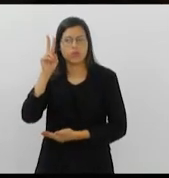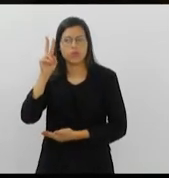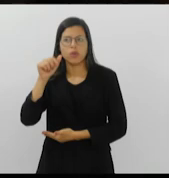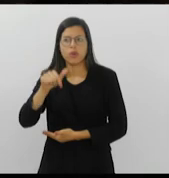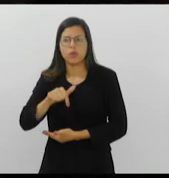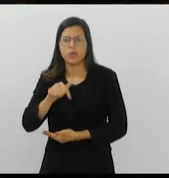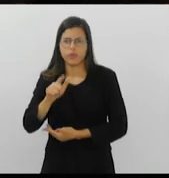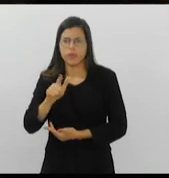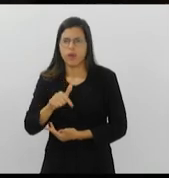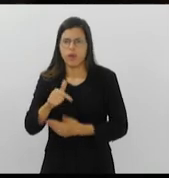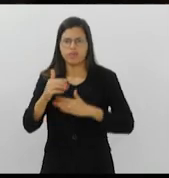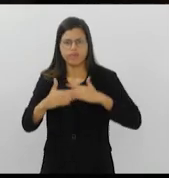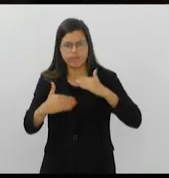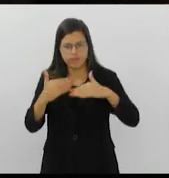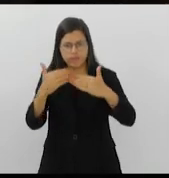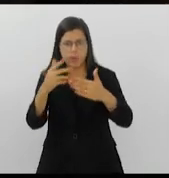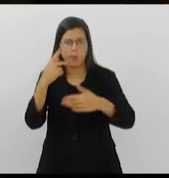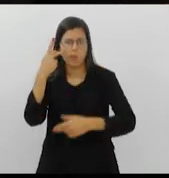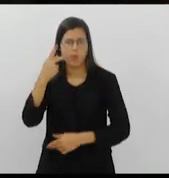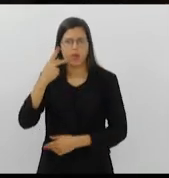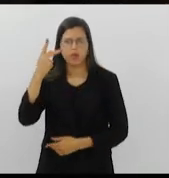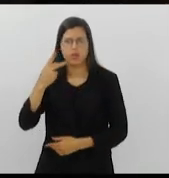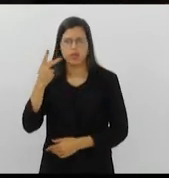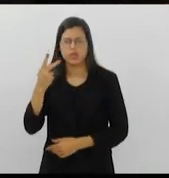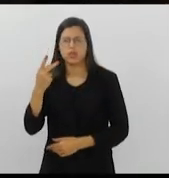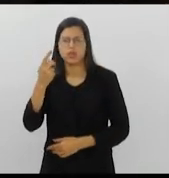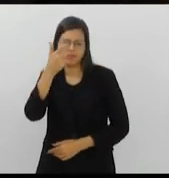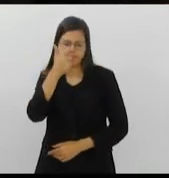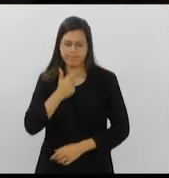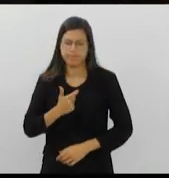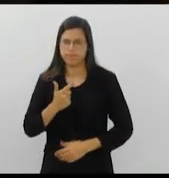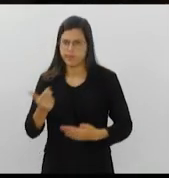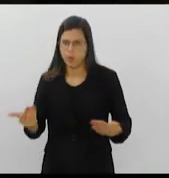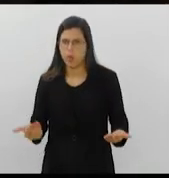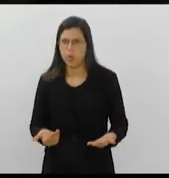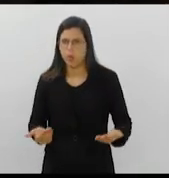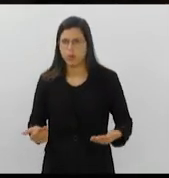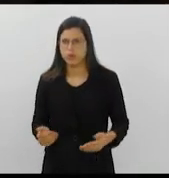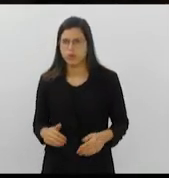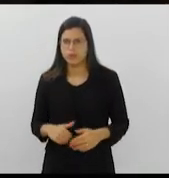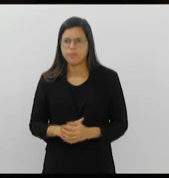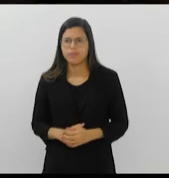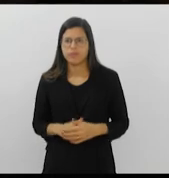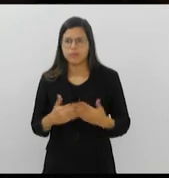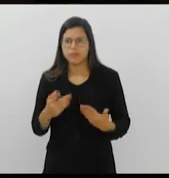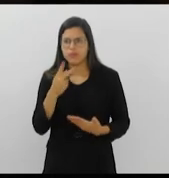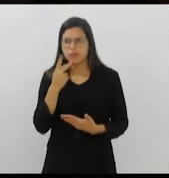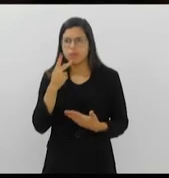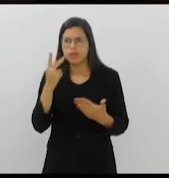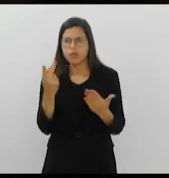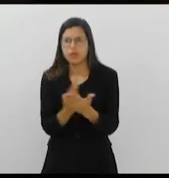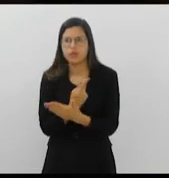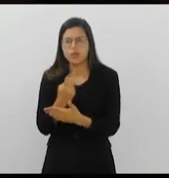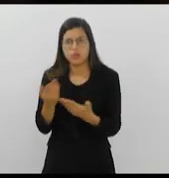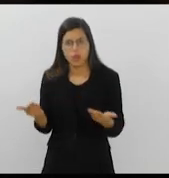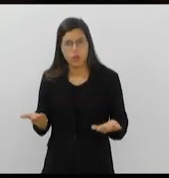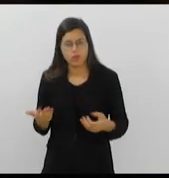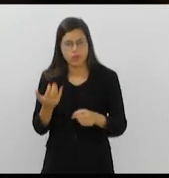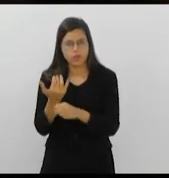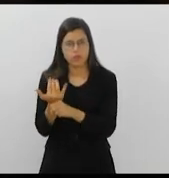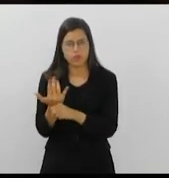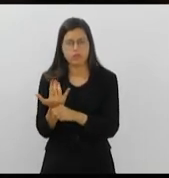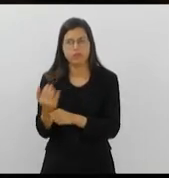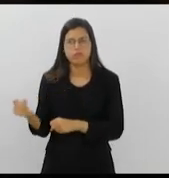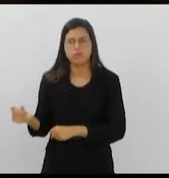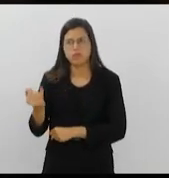sinérgica da minha construção política de quem eu sou hoje aqui. Então, falar do que ocorre hoje na UERJ é importante, eu